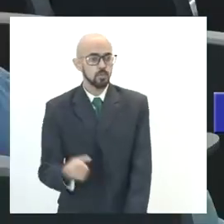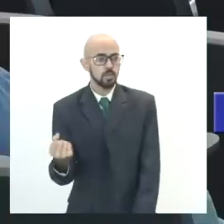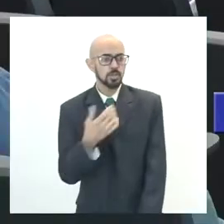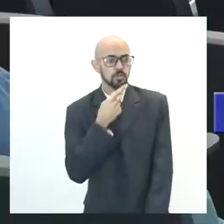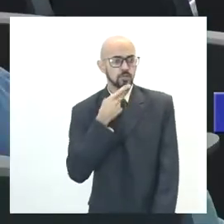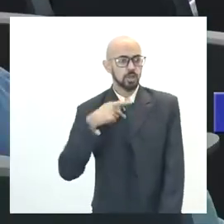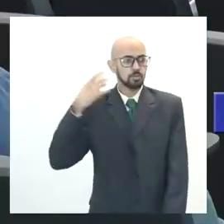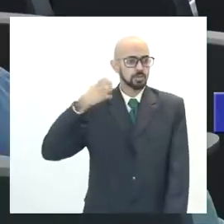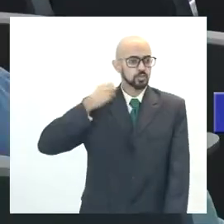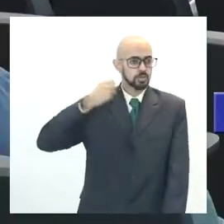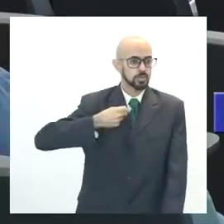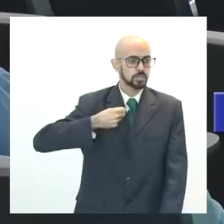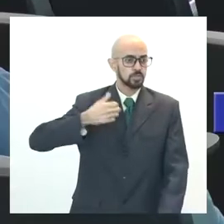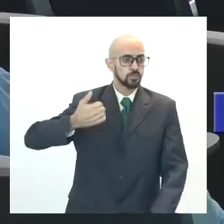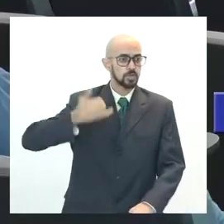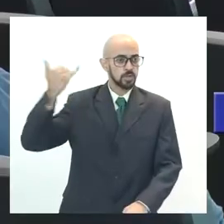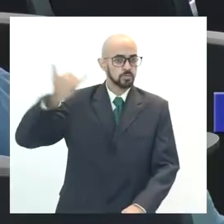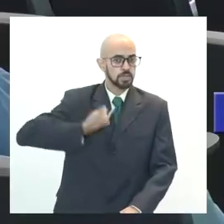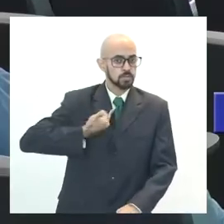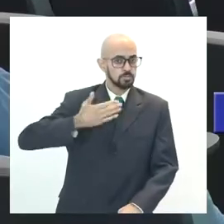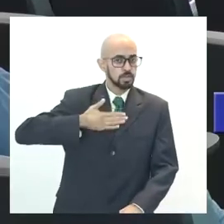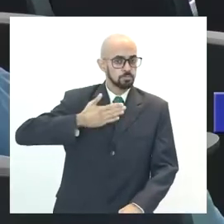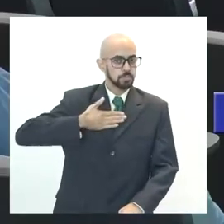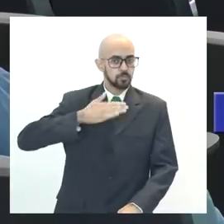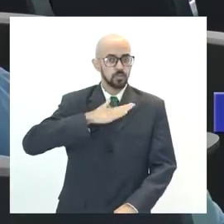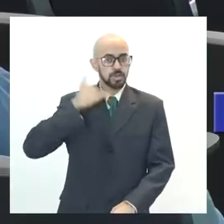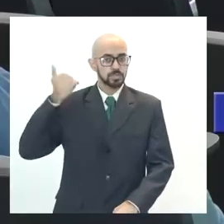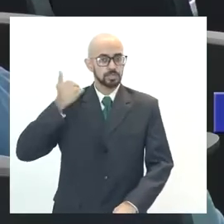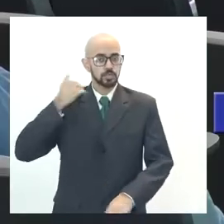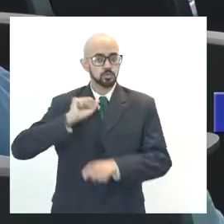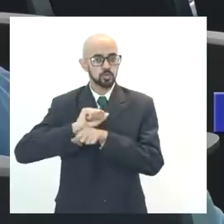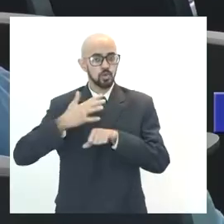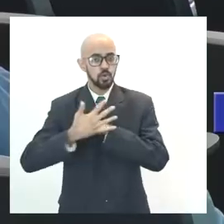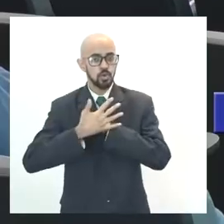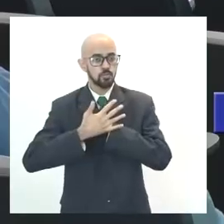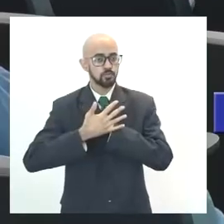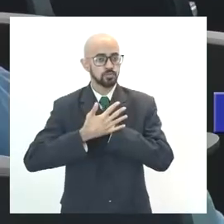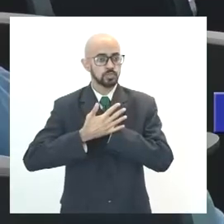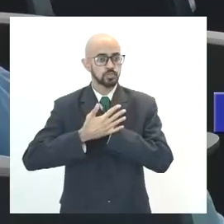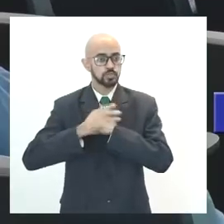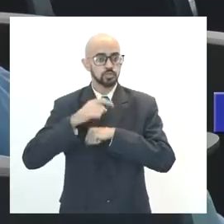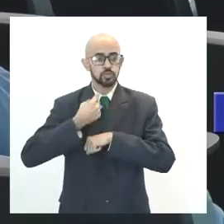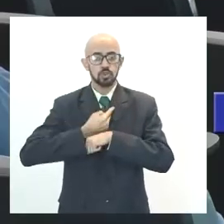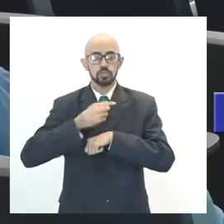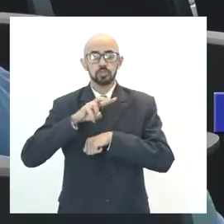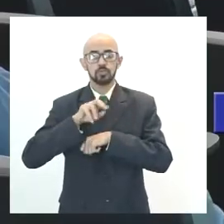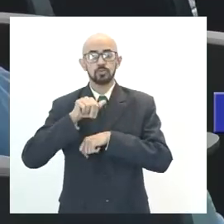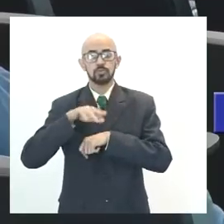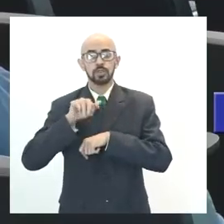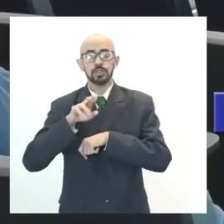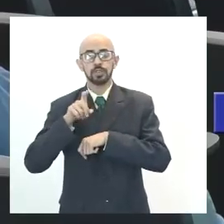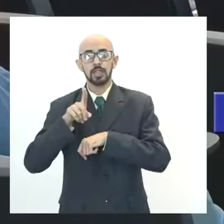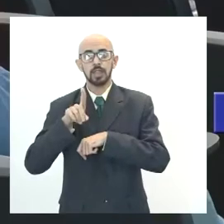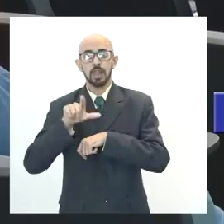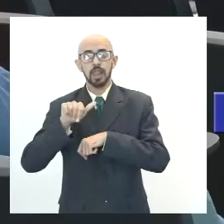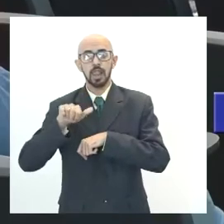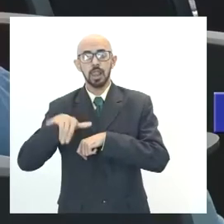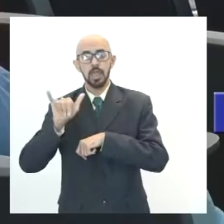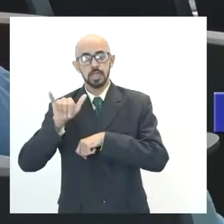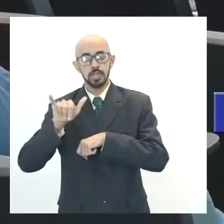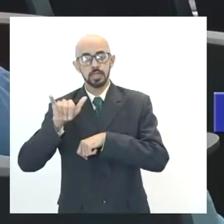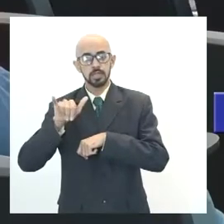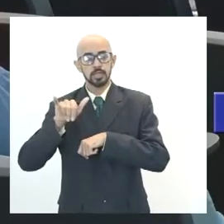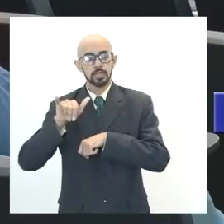solicitado e morreu faleceu de convívio a meses atrás o nosso Vanderlei Ribeiro que presidiu durante anos a fio